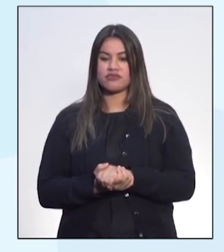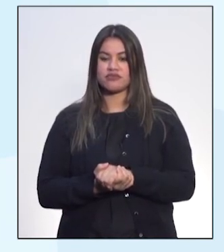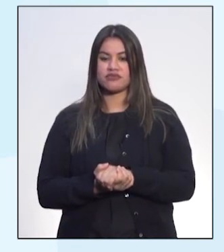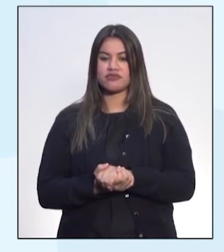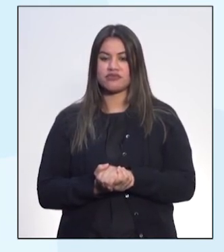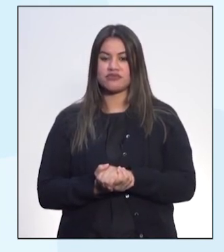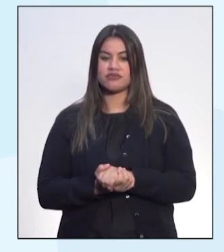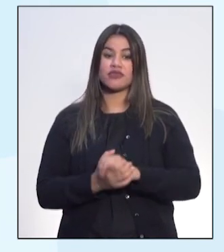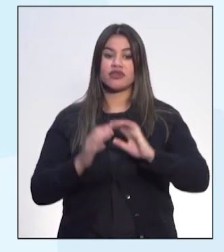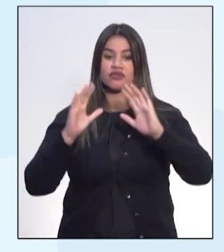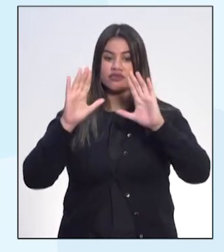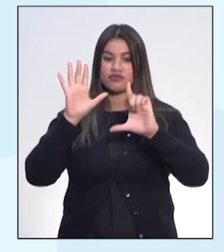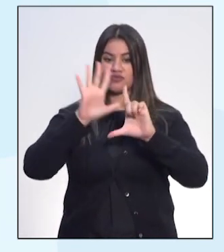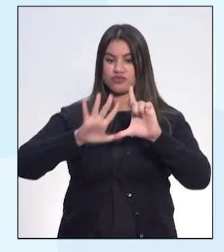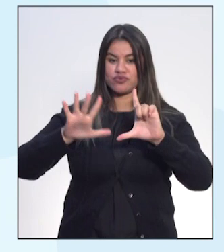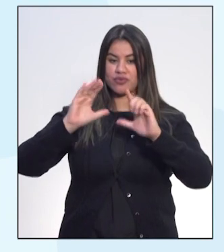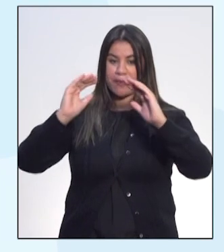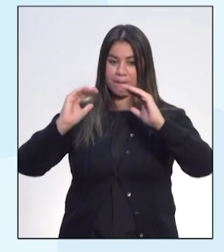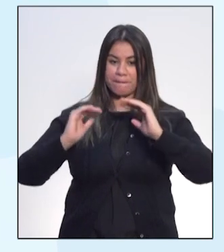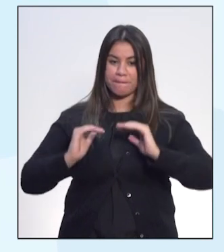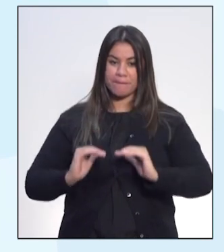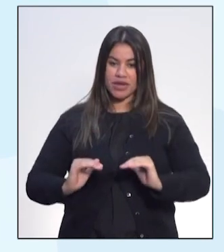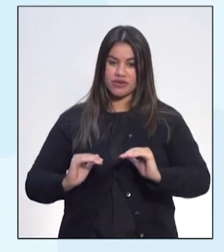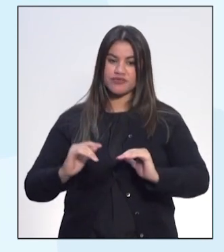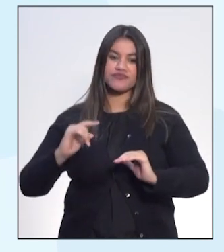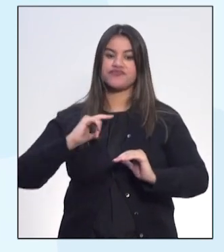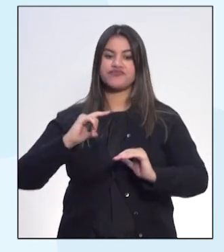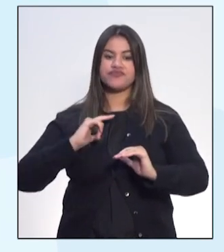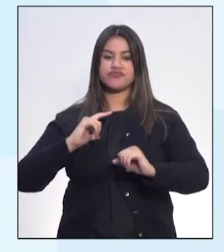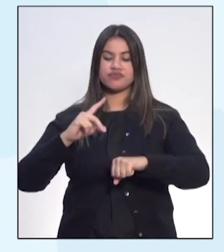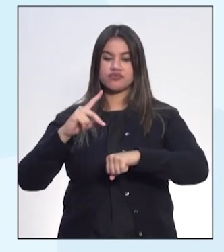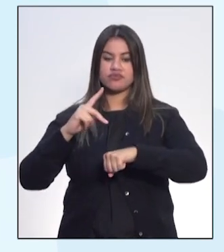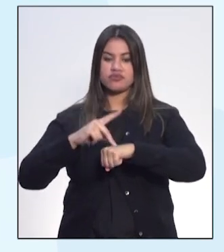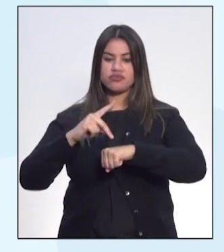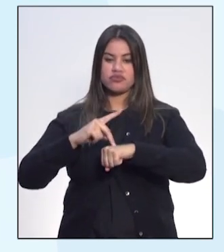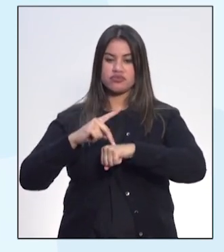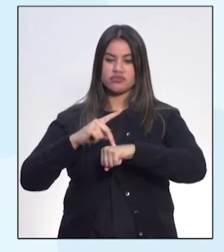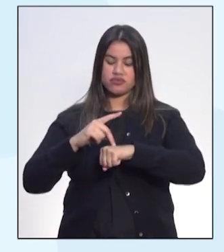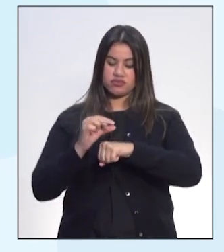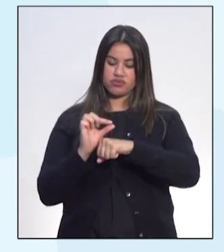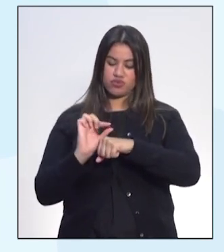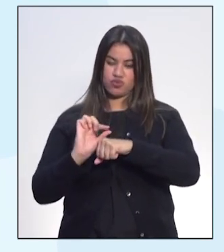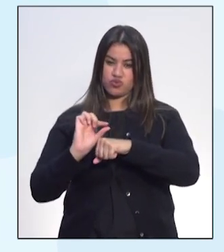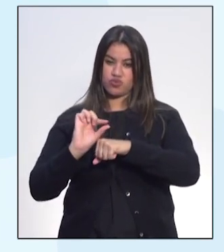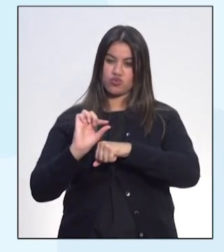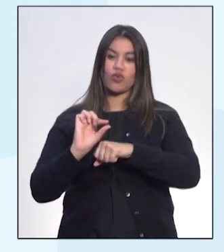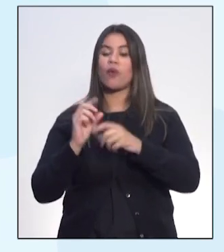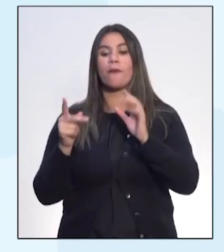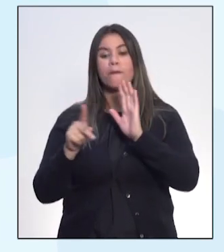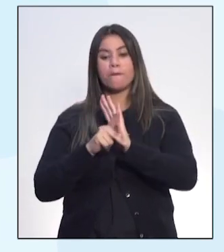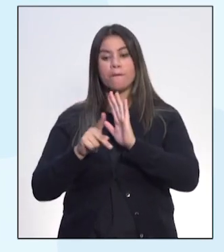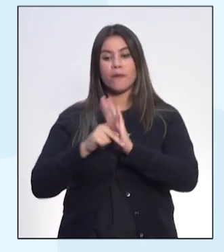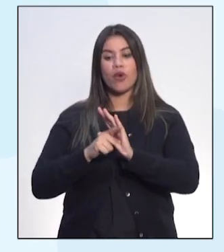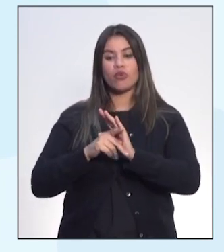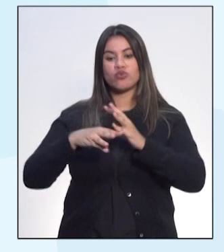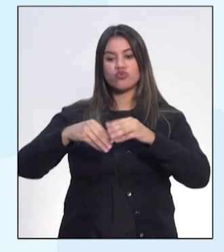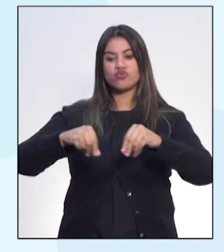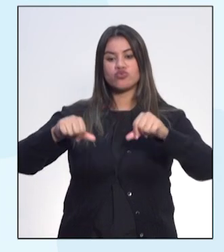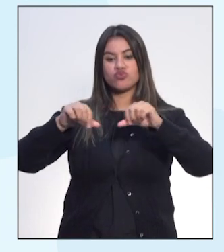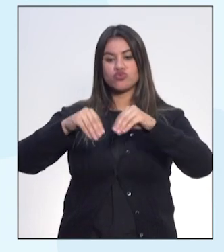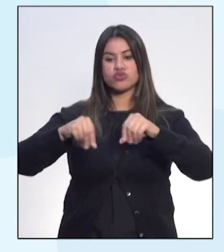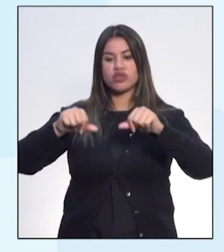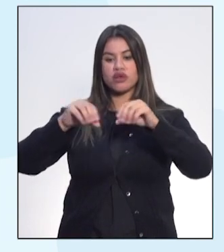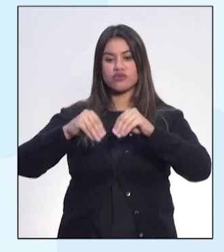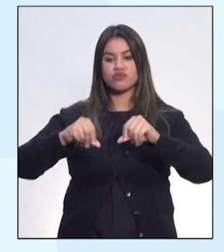figura aqui abaixo, eu tenho um cristal do sal de cozinha. E nós encontramos o sal de cozinha no nosso dia a dia em